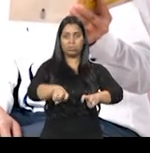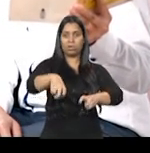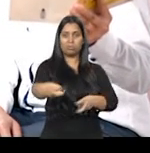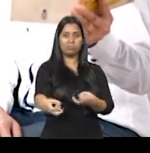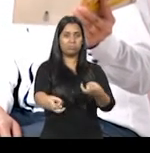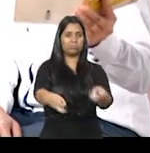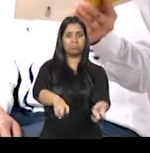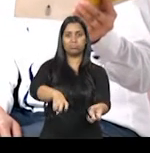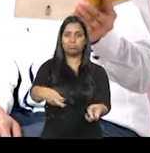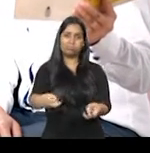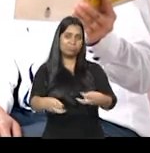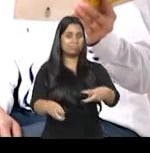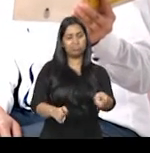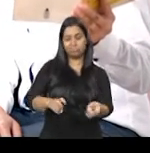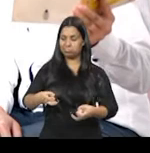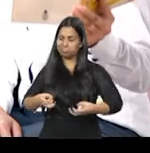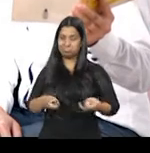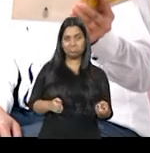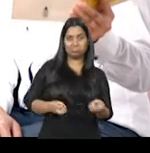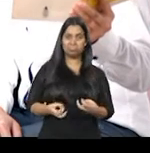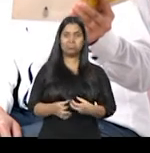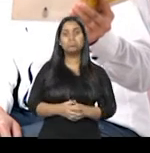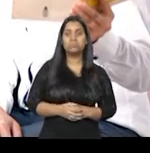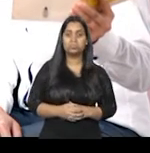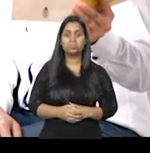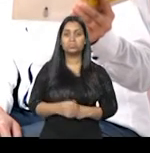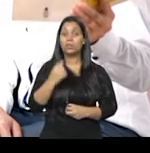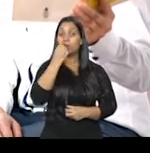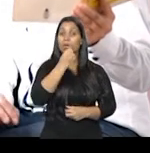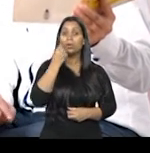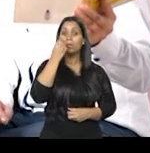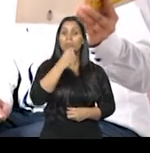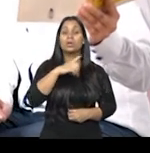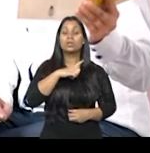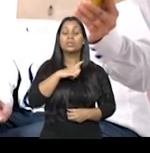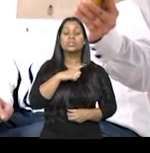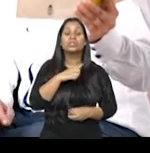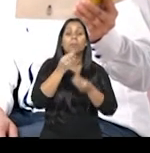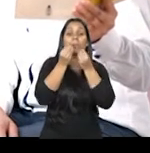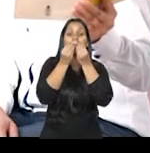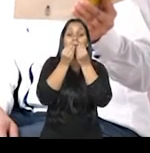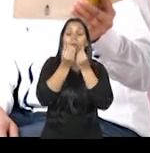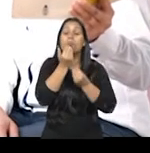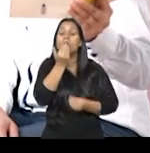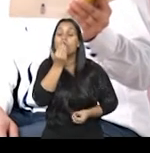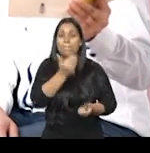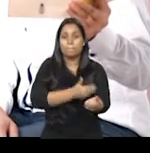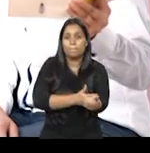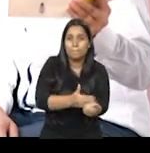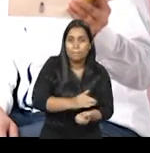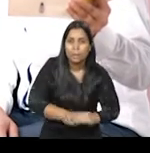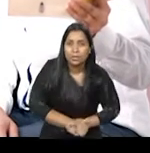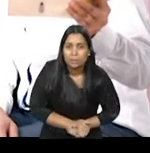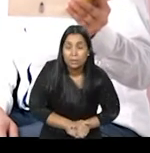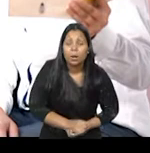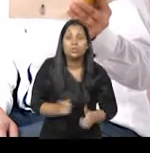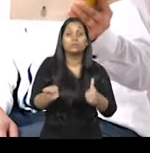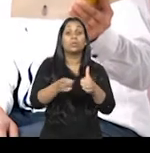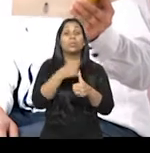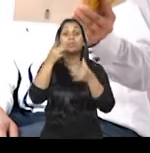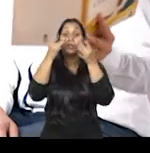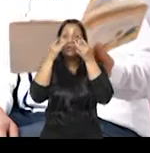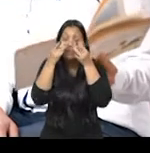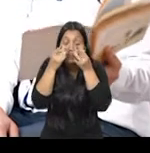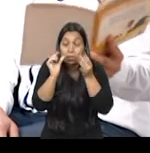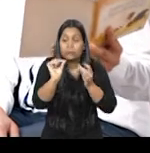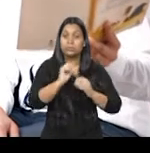não se completaria jamais. Na boca de umas, um pouco de comida branca. Sou a primeira